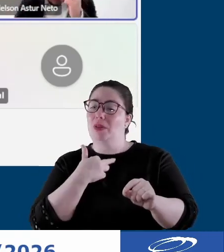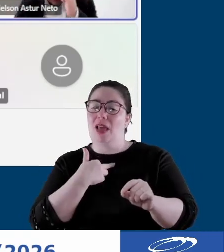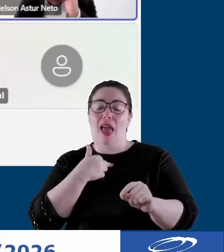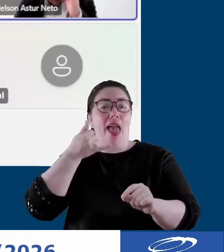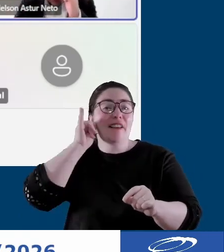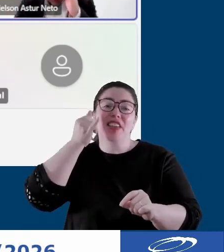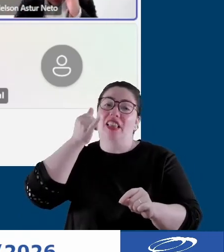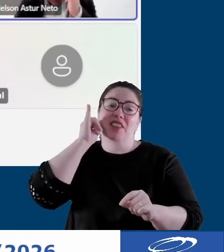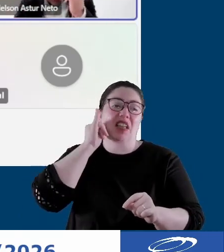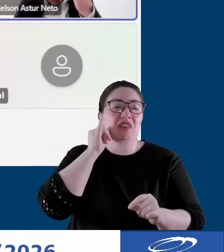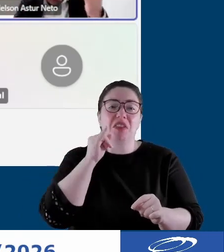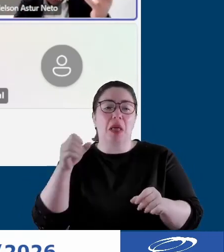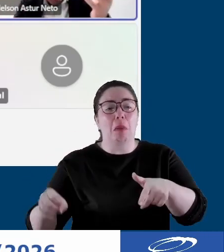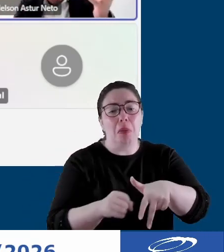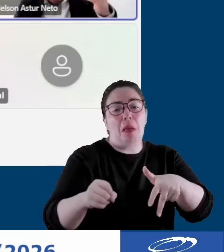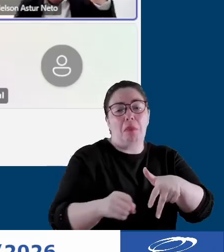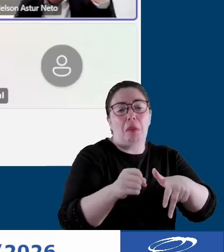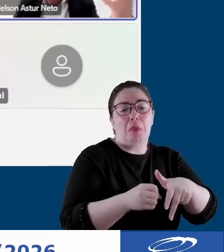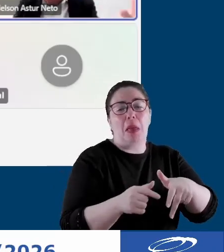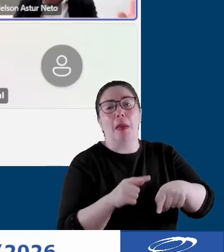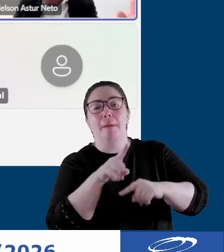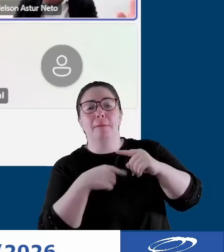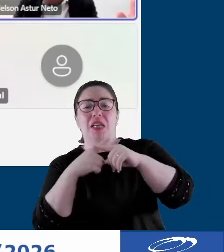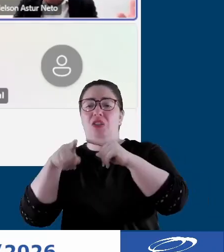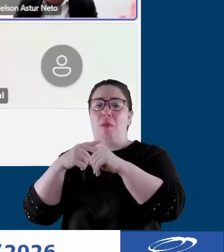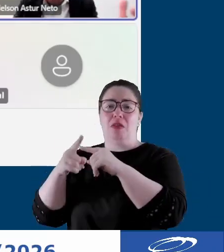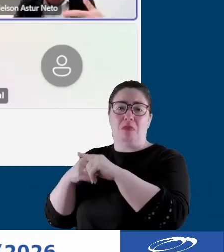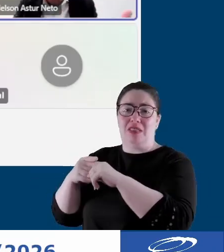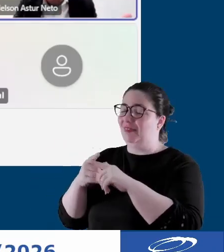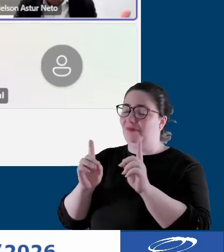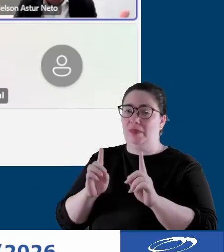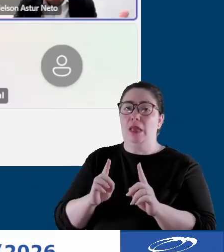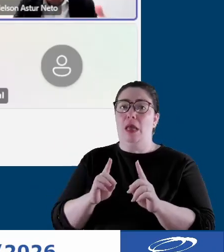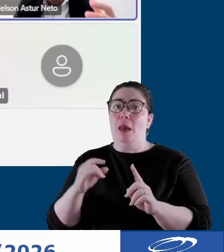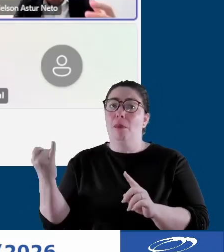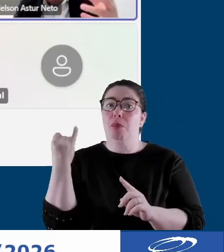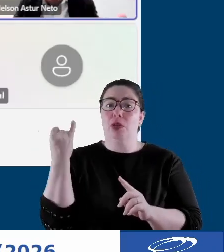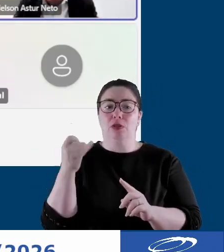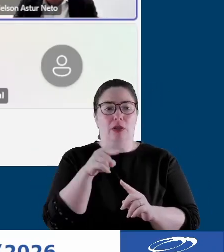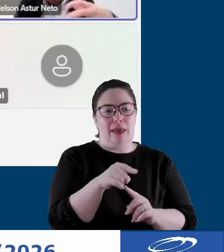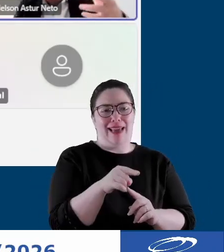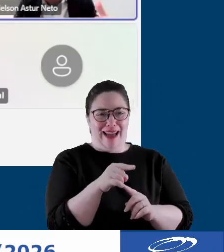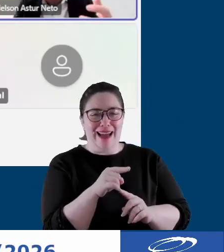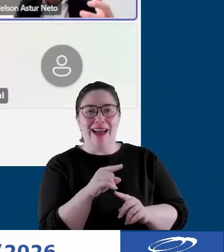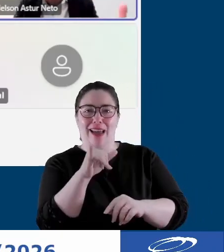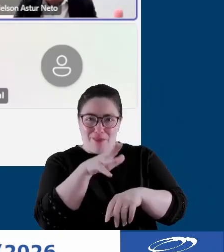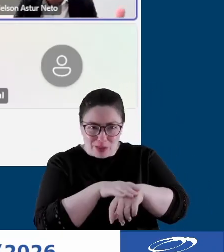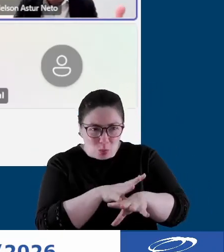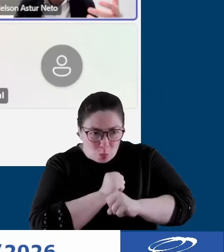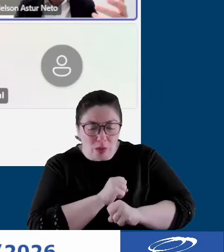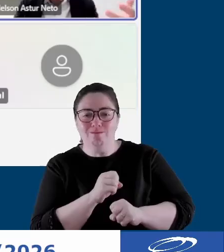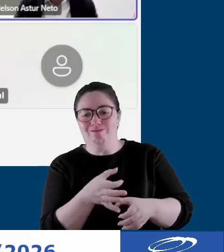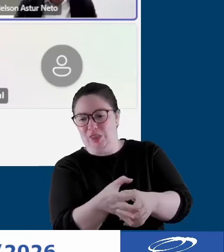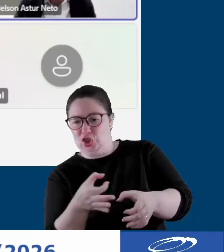quando necessário. O importante é retirar o tecido que já está infectado, seja no osso, seja no